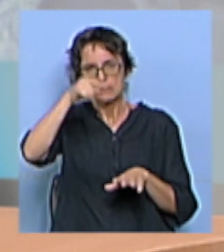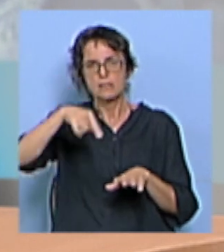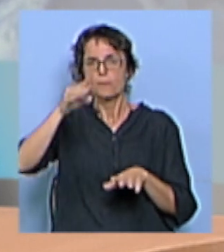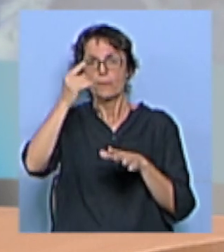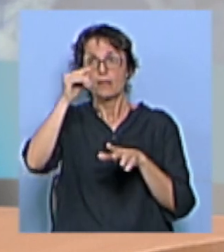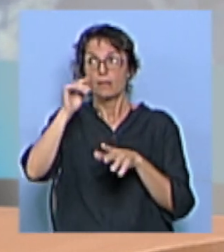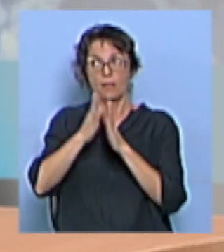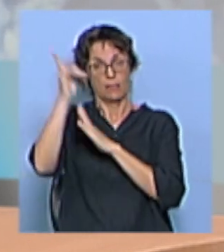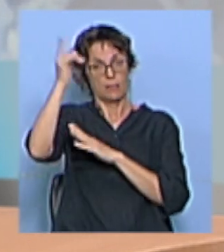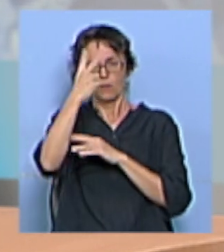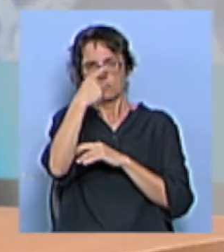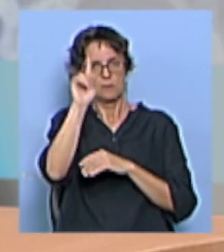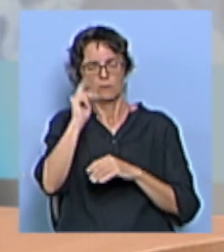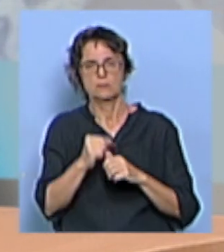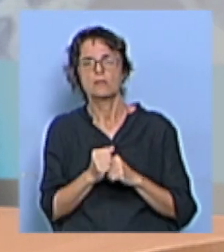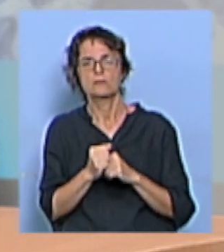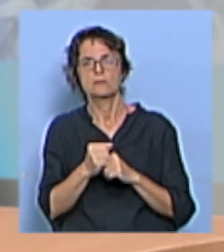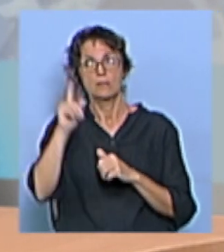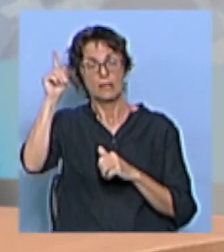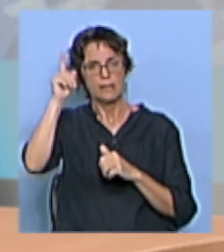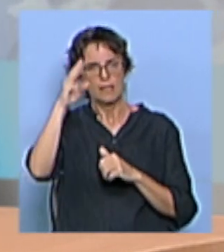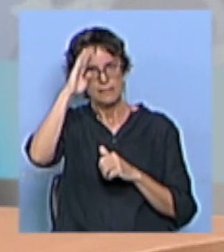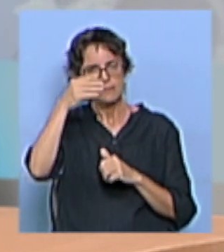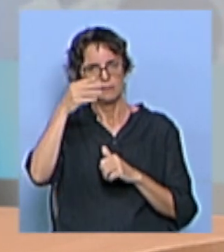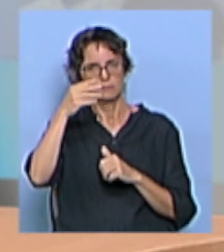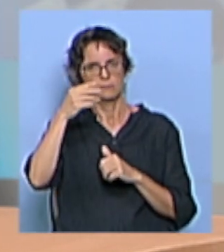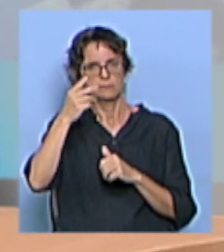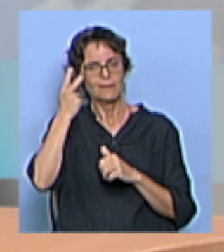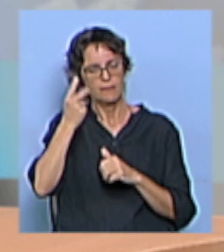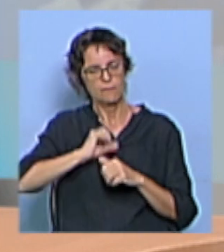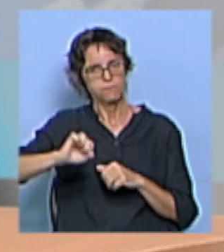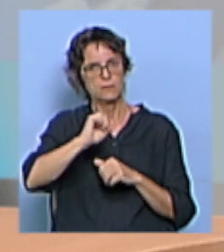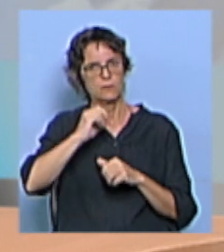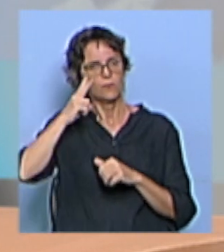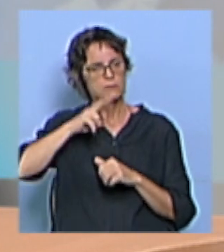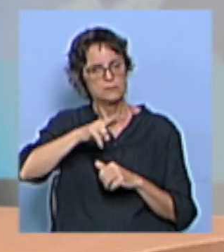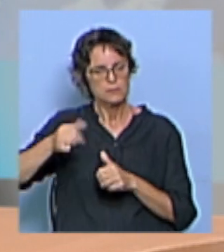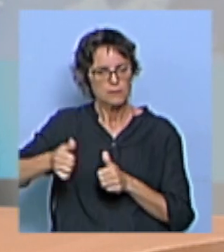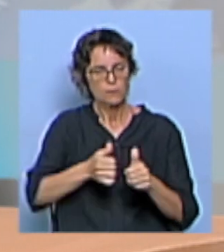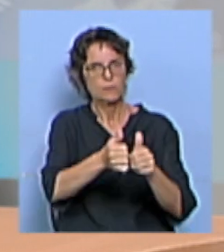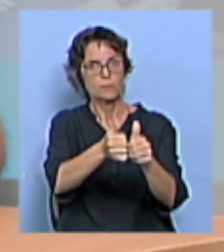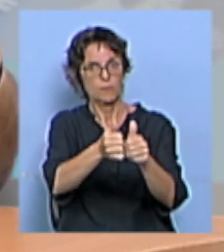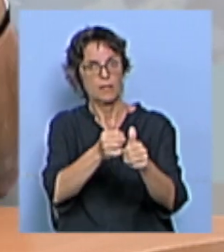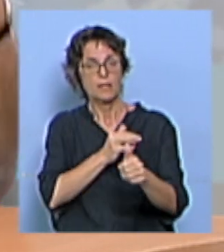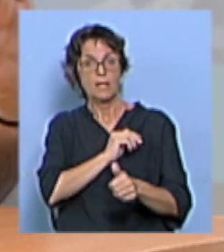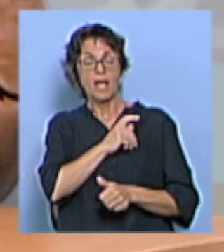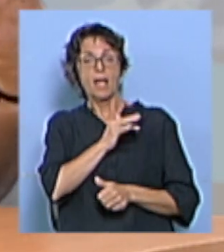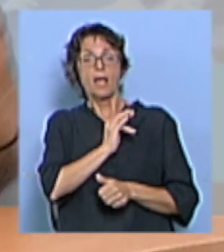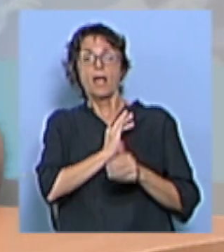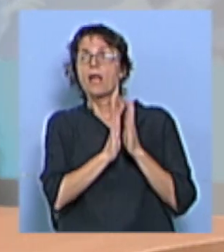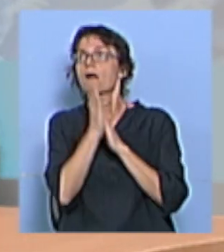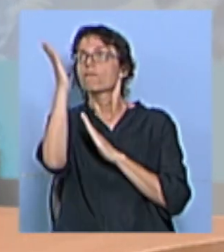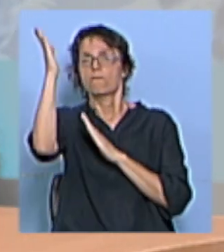e a não compreender o mal que nos atinge, Deus não é cego, Deus está-nos a ver, e a fé aí vem em